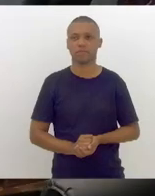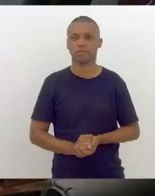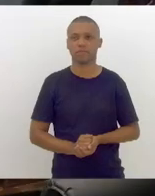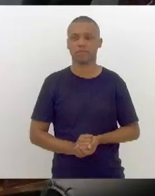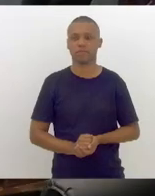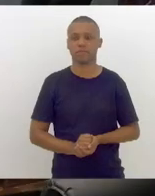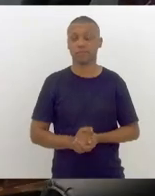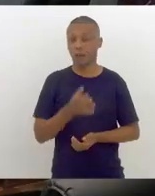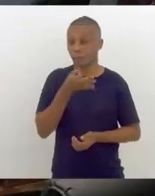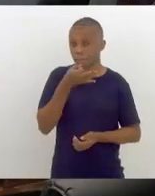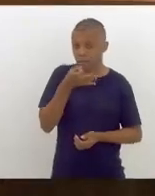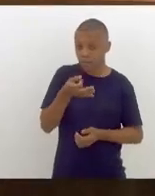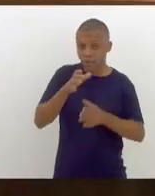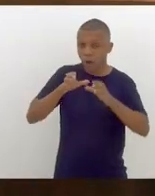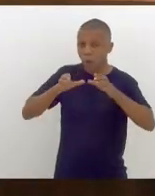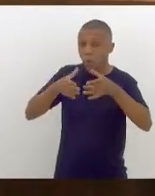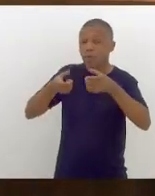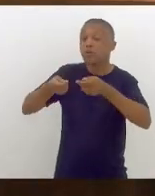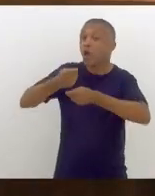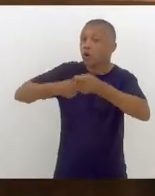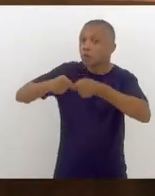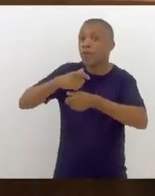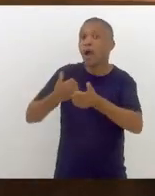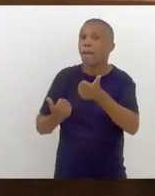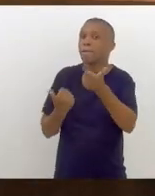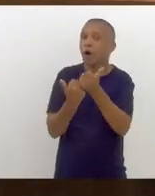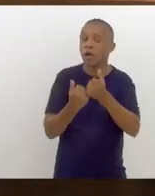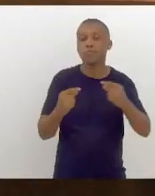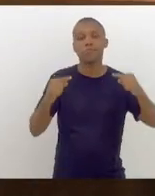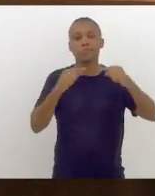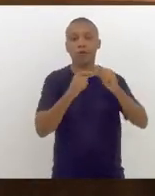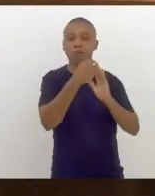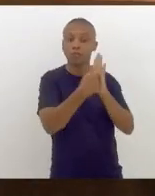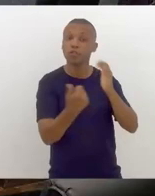parecia da comissão de Economia é favorável